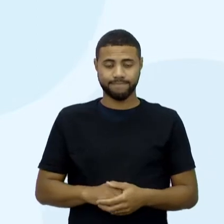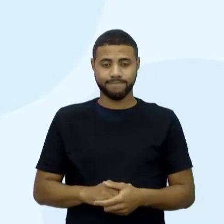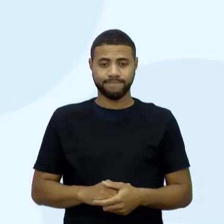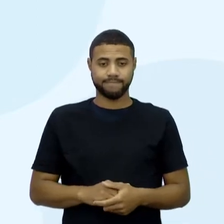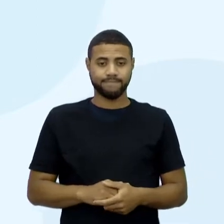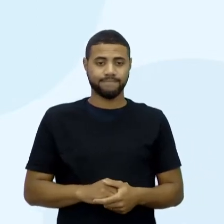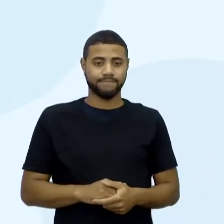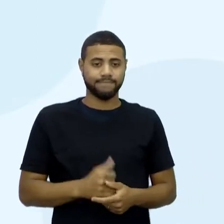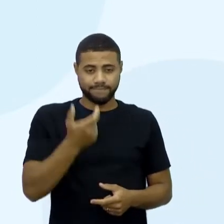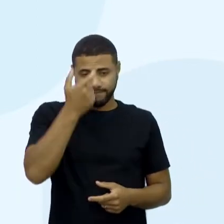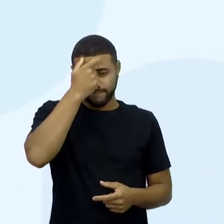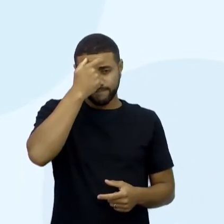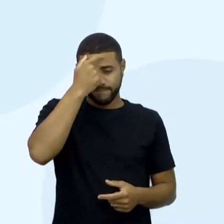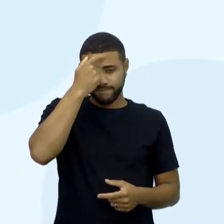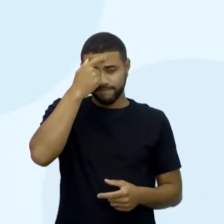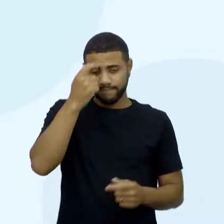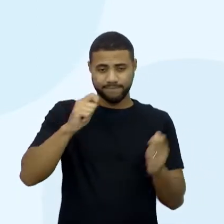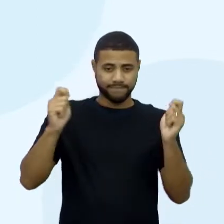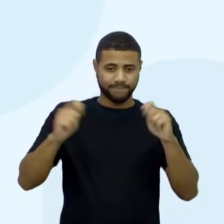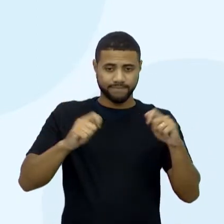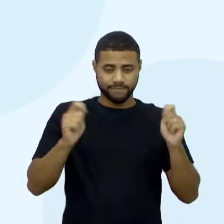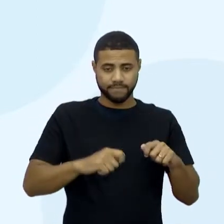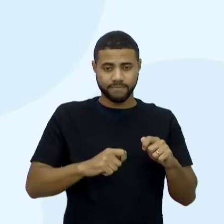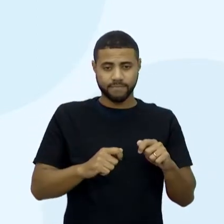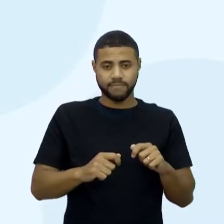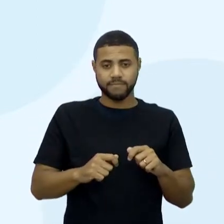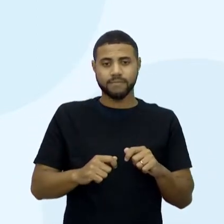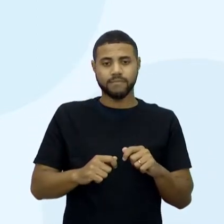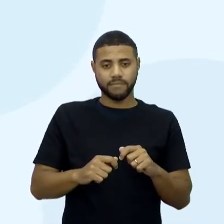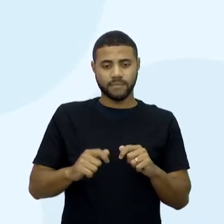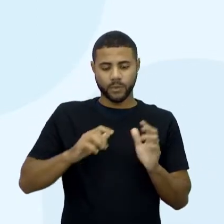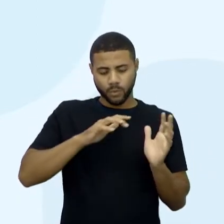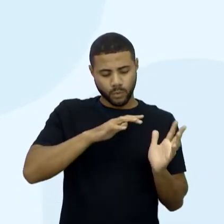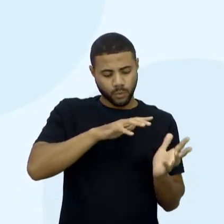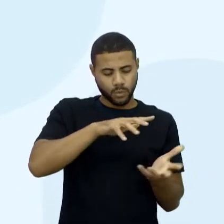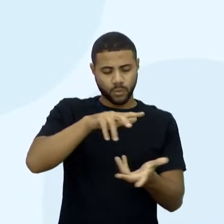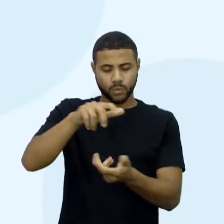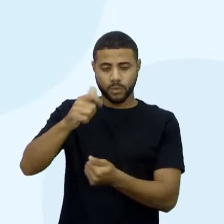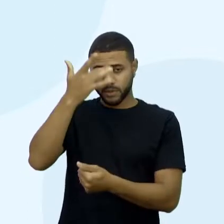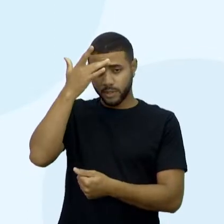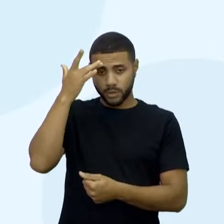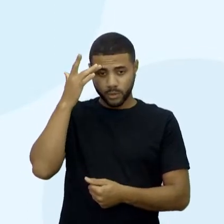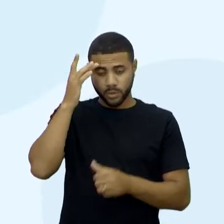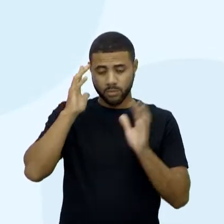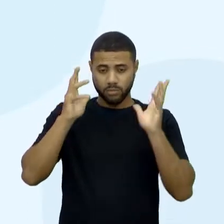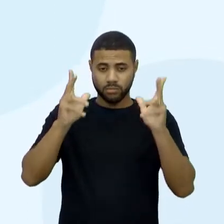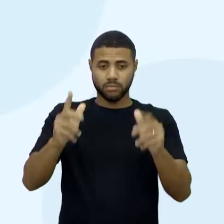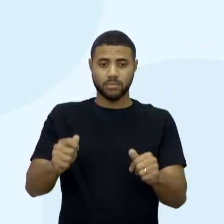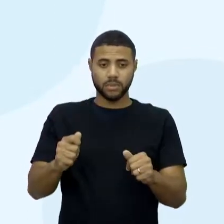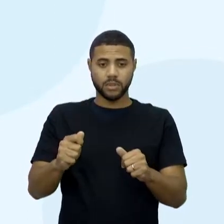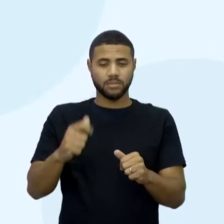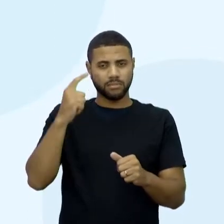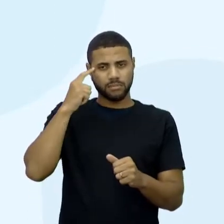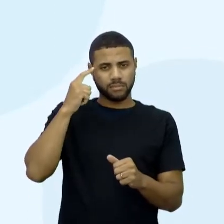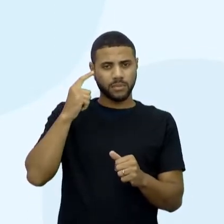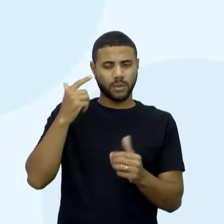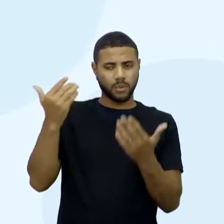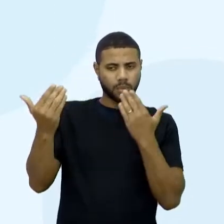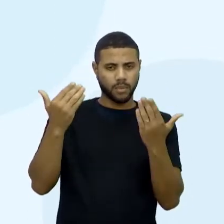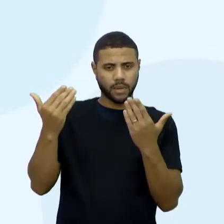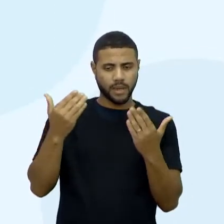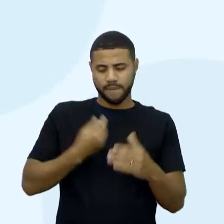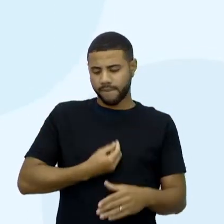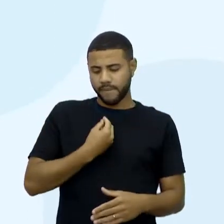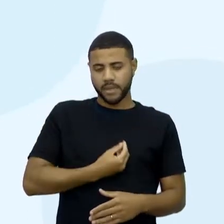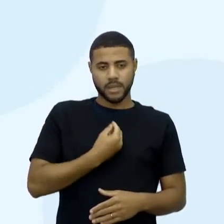Consciente da capacidade única dos seres humanos de refletir sobre sua própria existência e